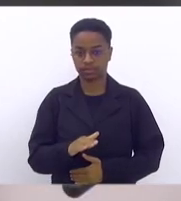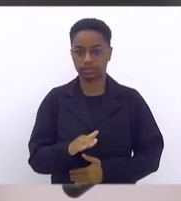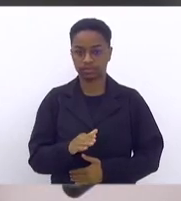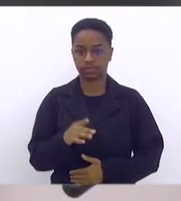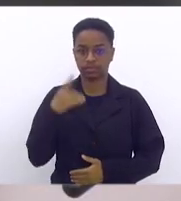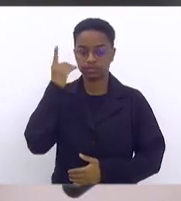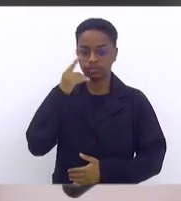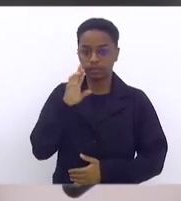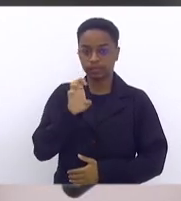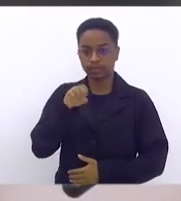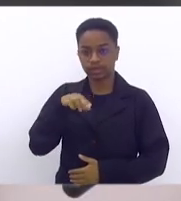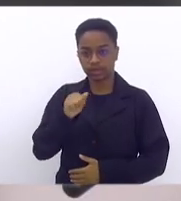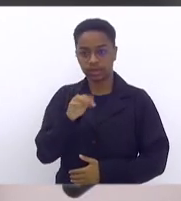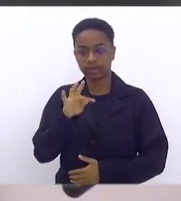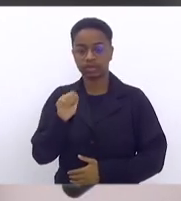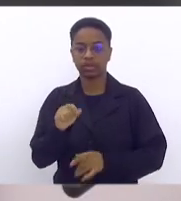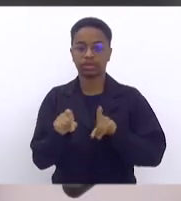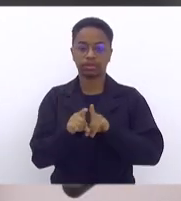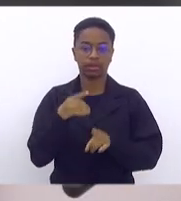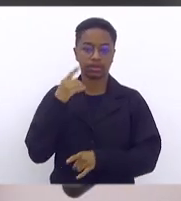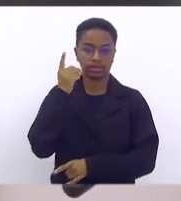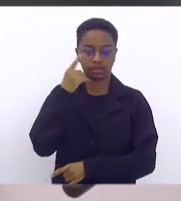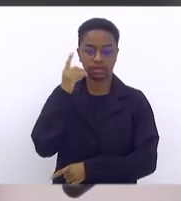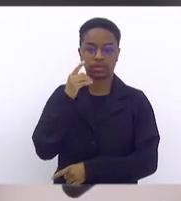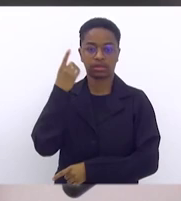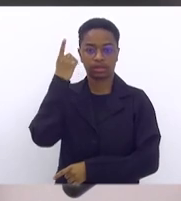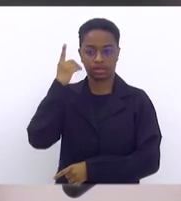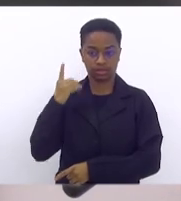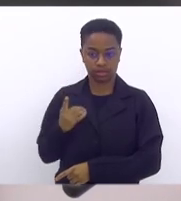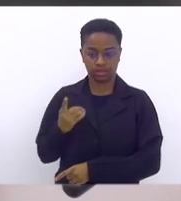Renata Souza, deputada Dani Balbi, deputado